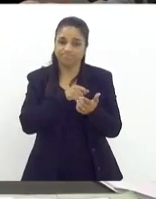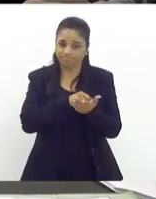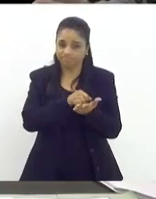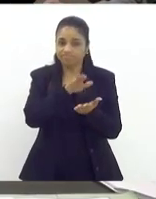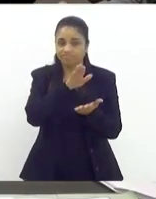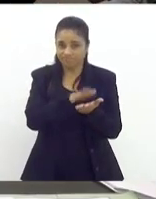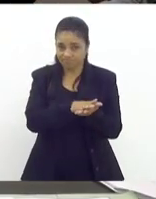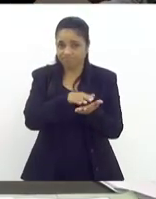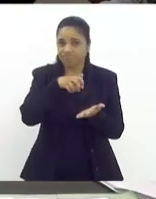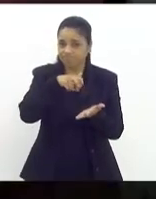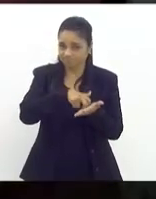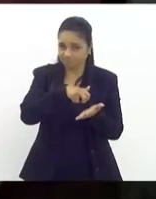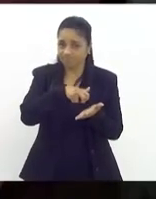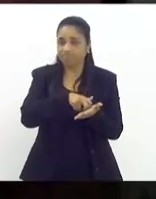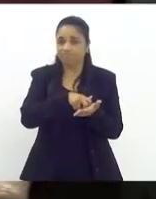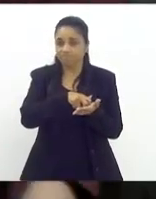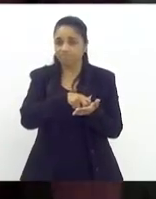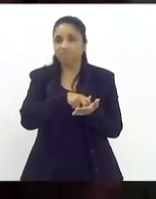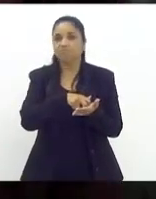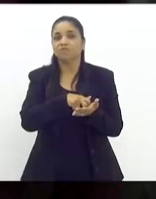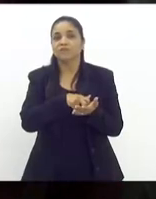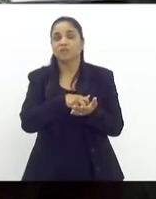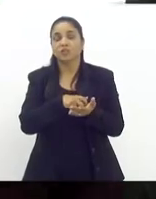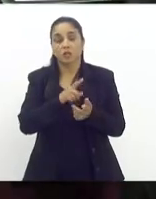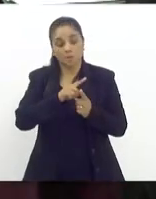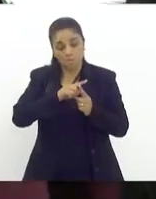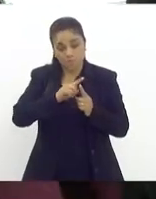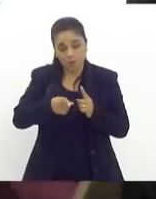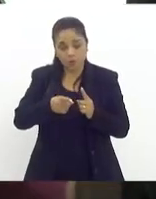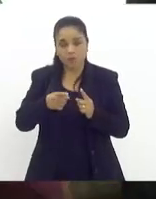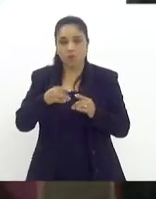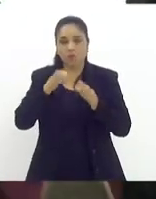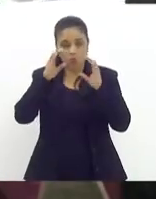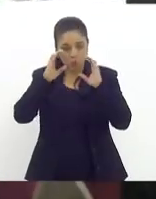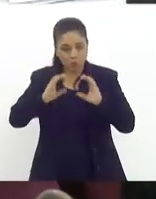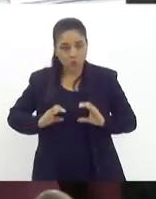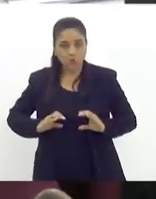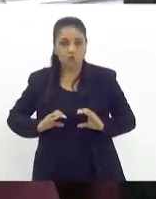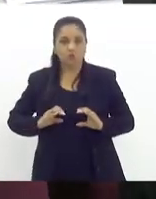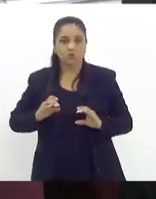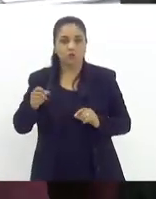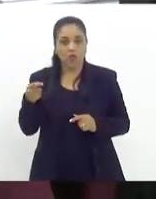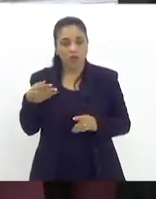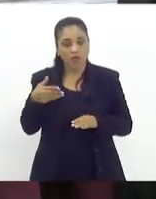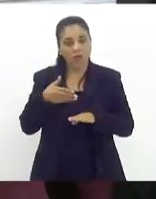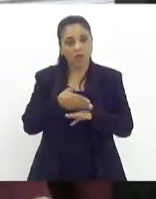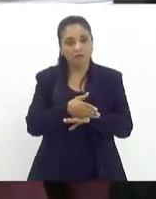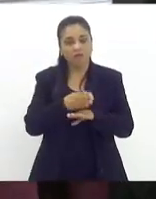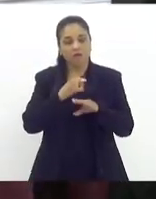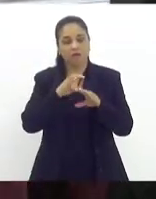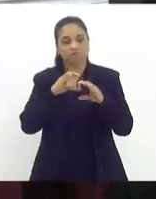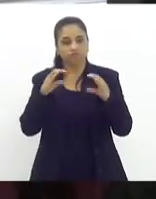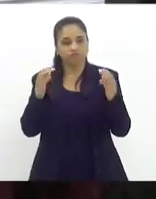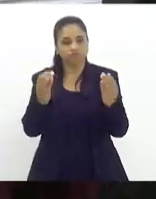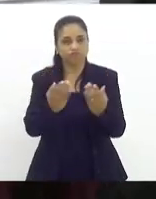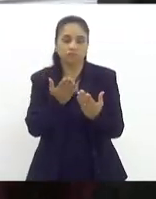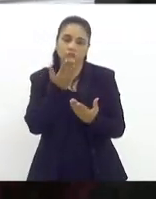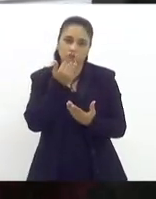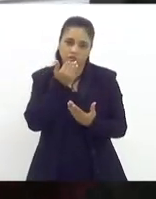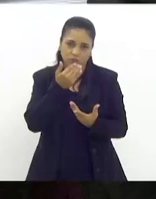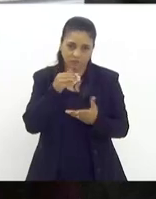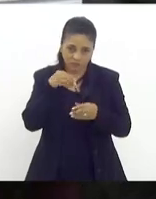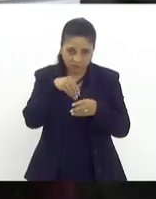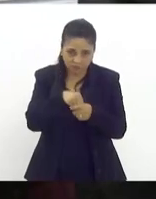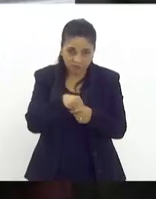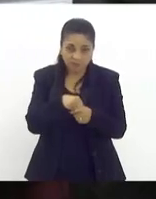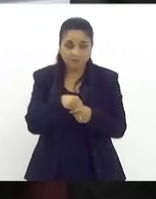né, para o estabelecimento que proibiu o consumidor de ingressar no ambiente, né, com os seus alimentos. Eu